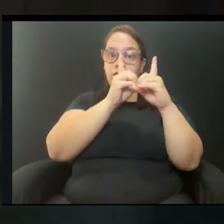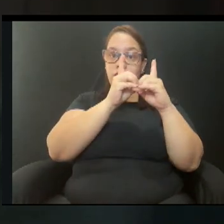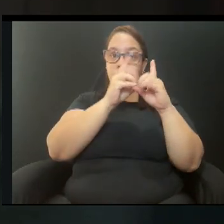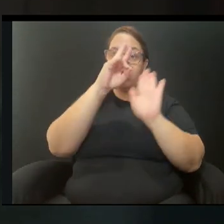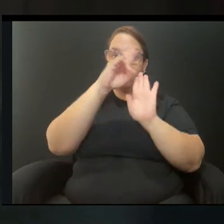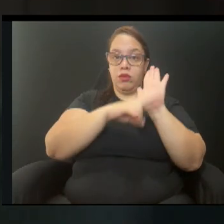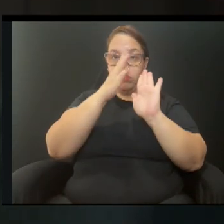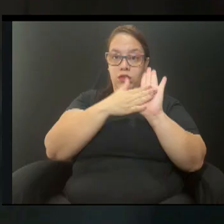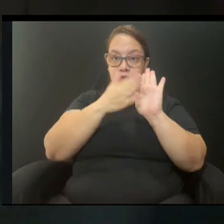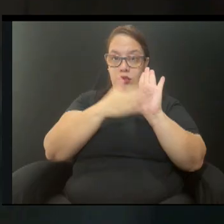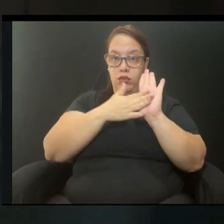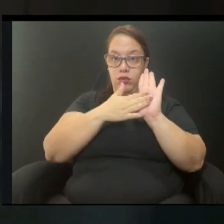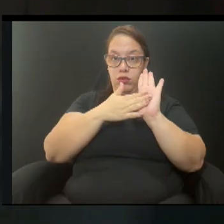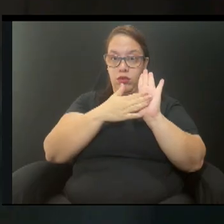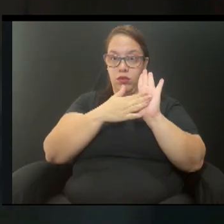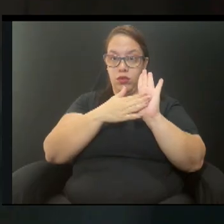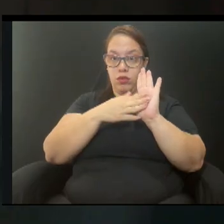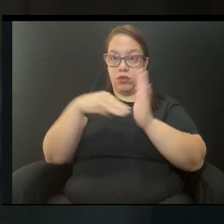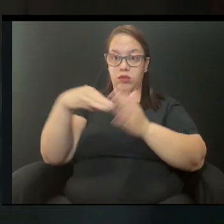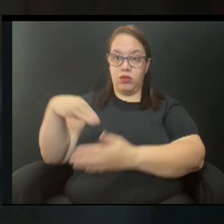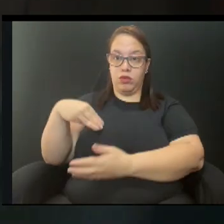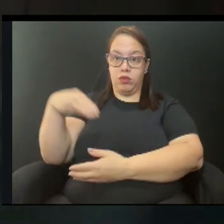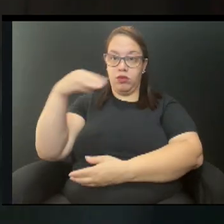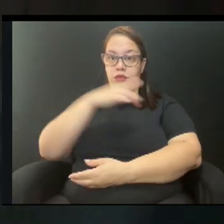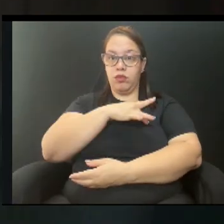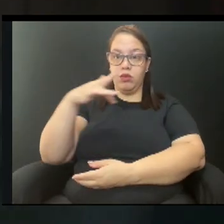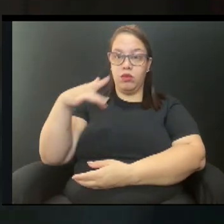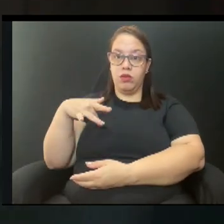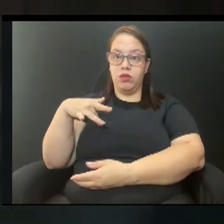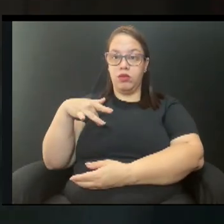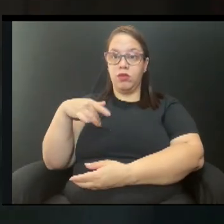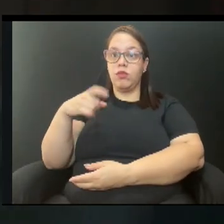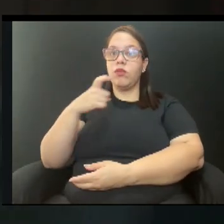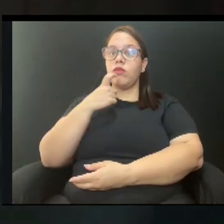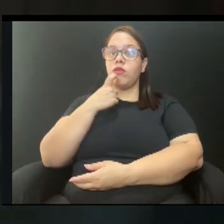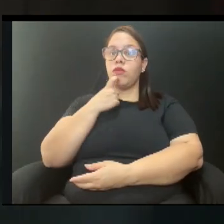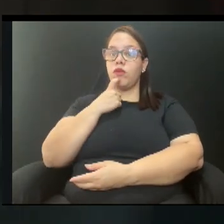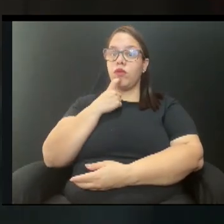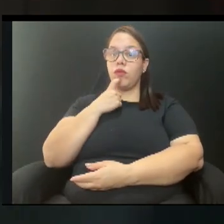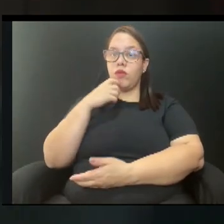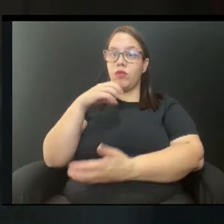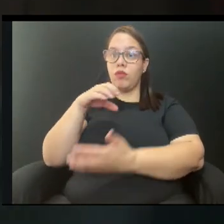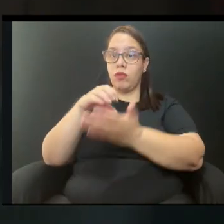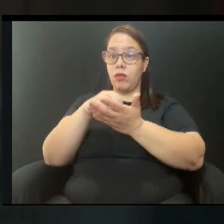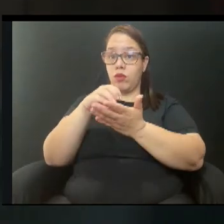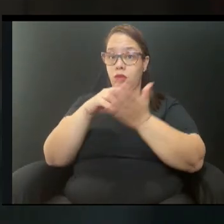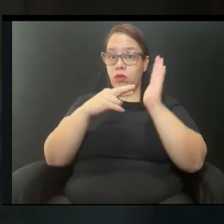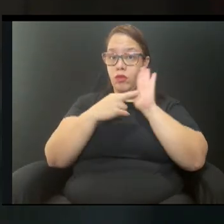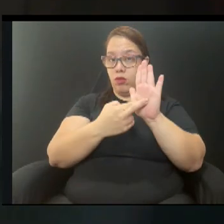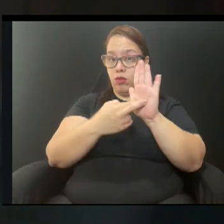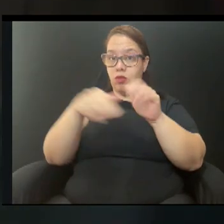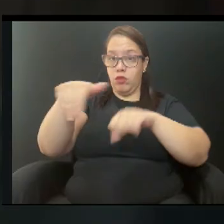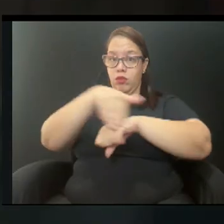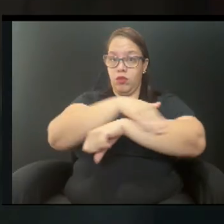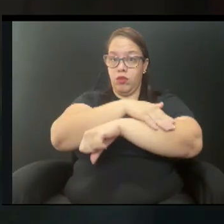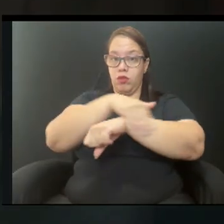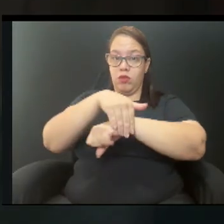estabelecido pelo Ministério da Saúde. Em Campinas, o Centro de Referência fica na rua Regente